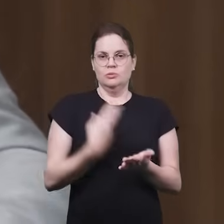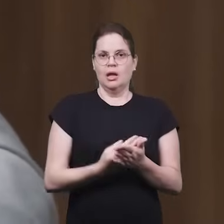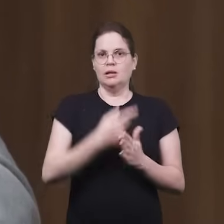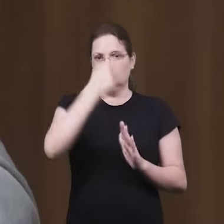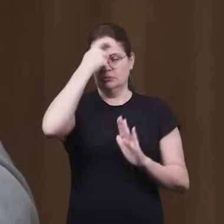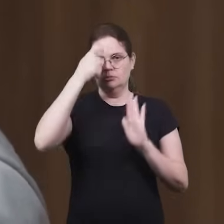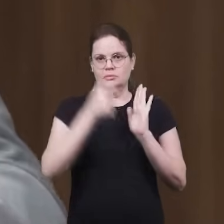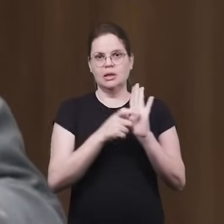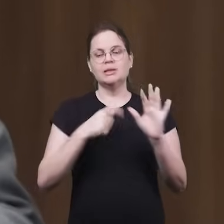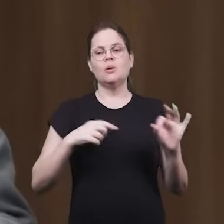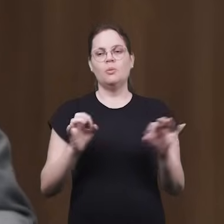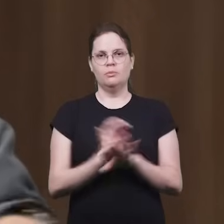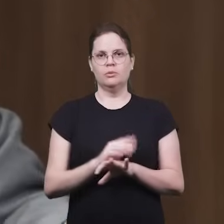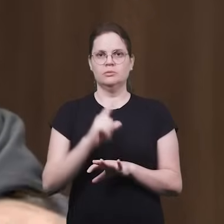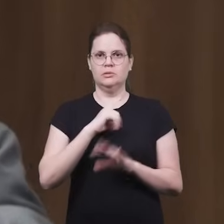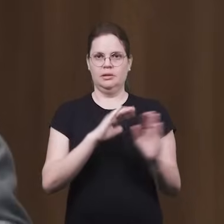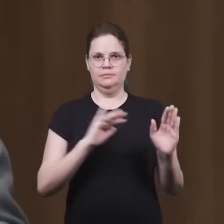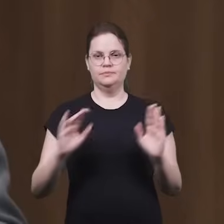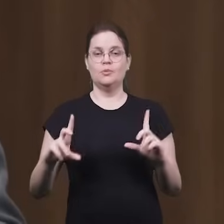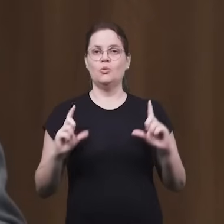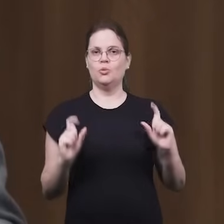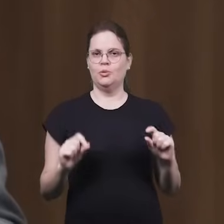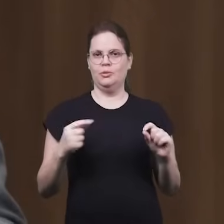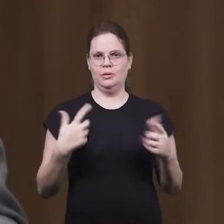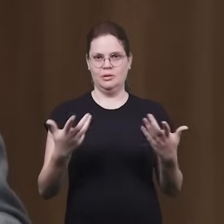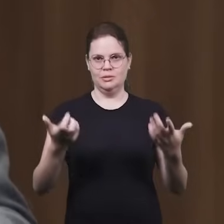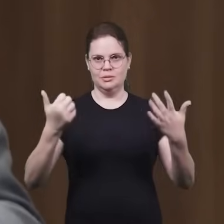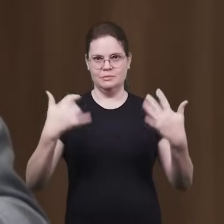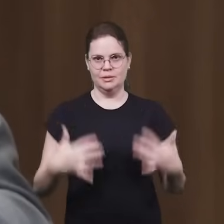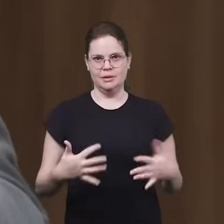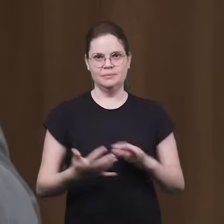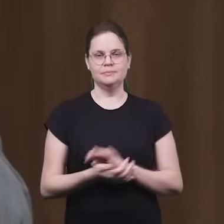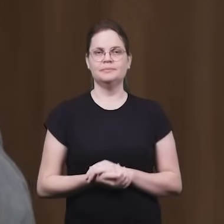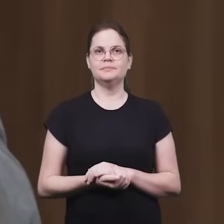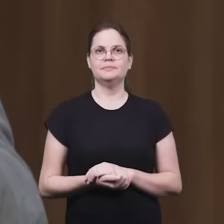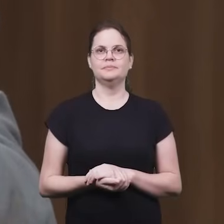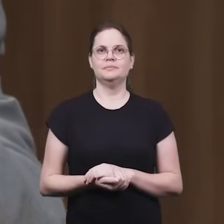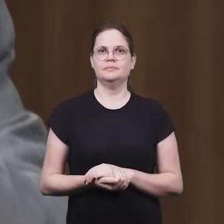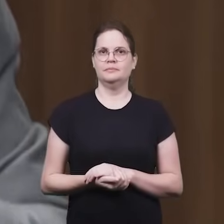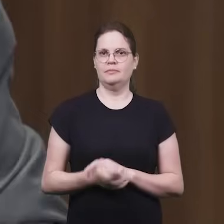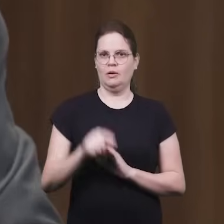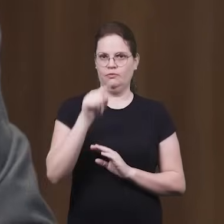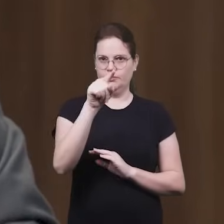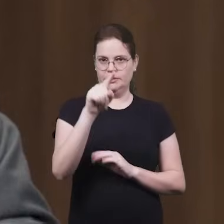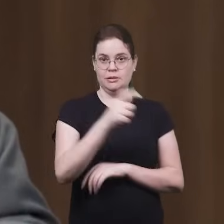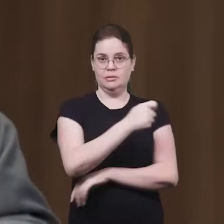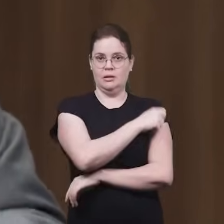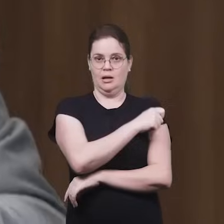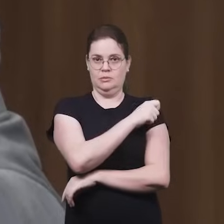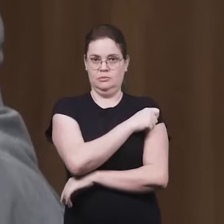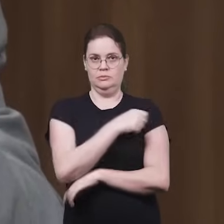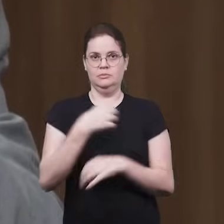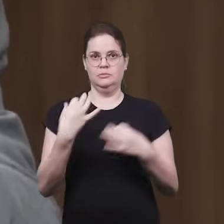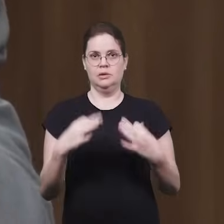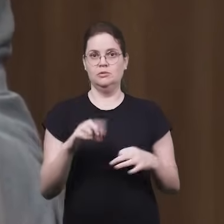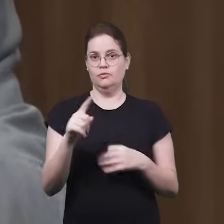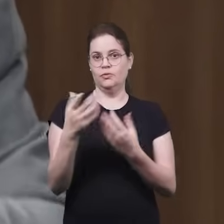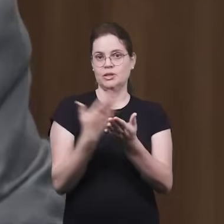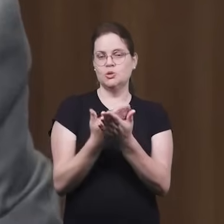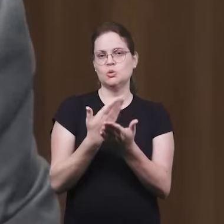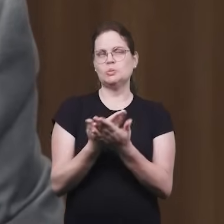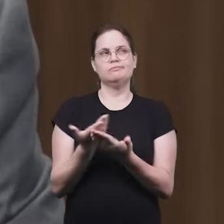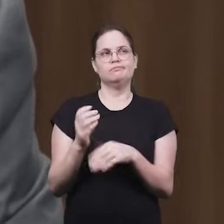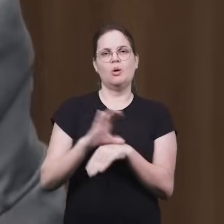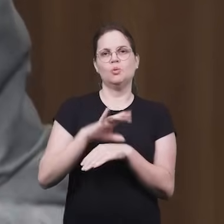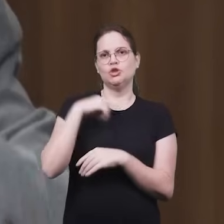como mecanismo. Então, onde que eu quero chegar com isso? Você é um estudante, você estuda direito,